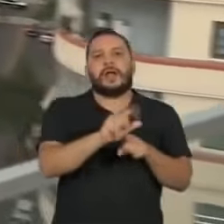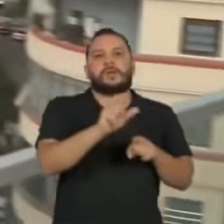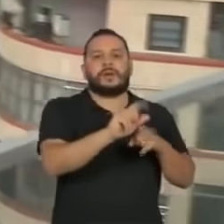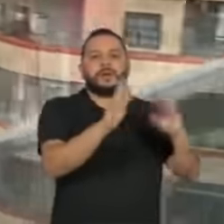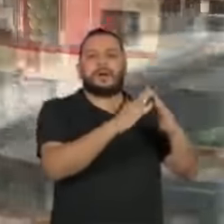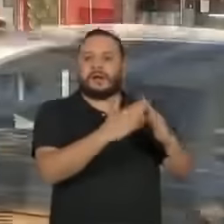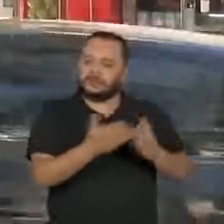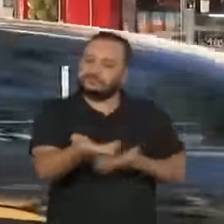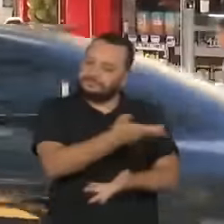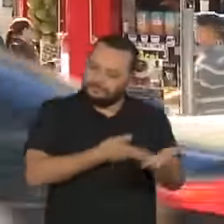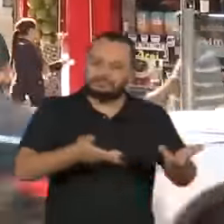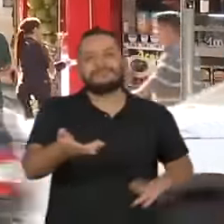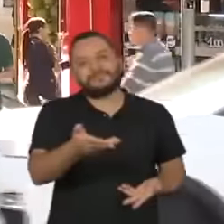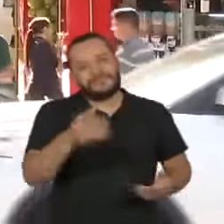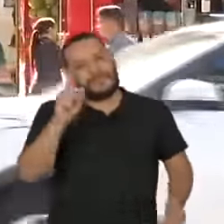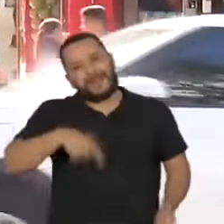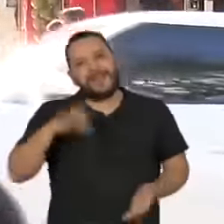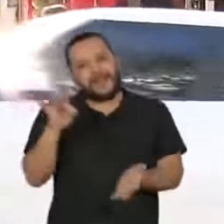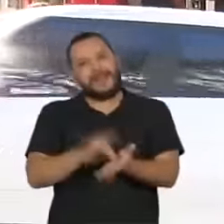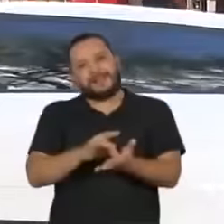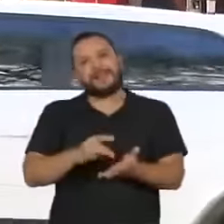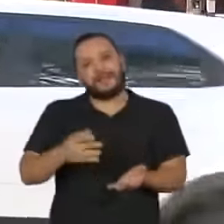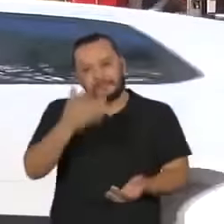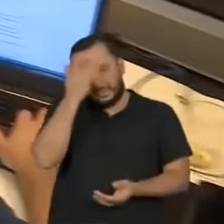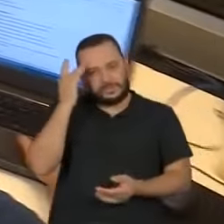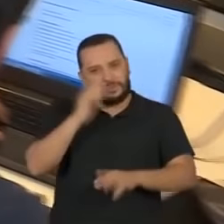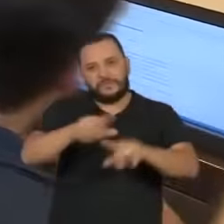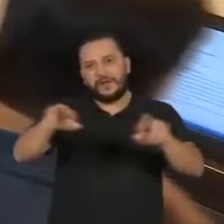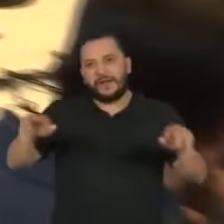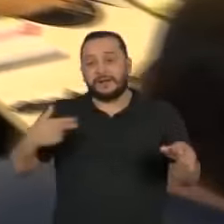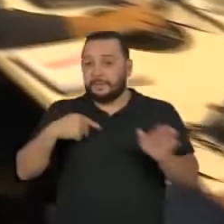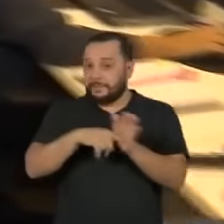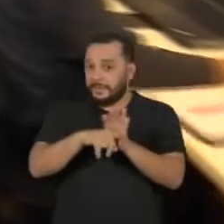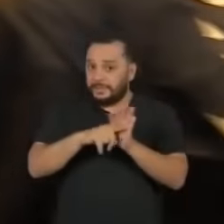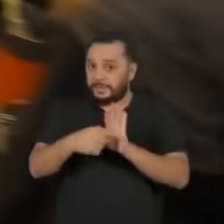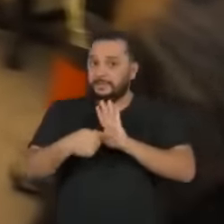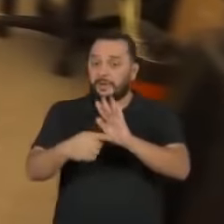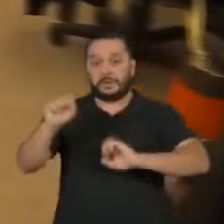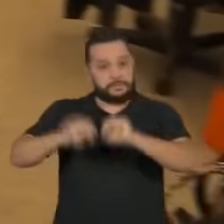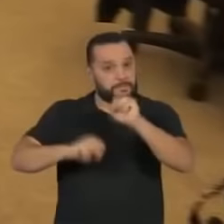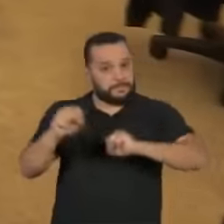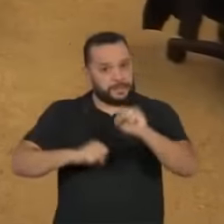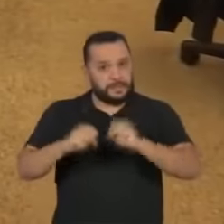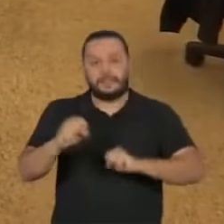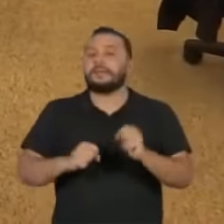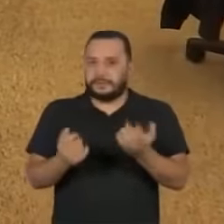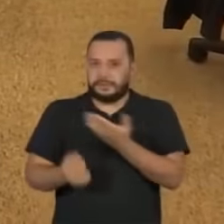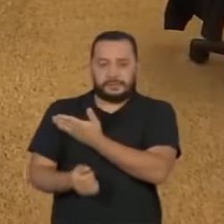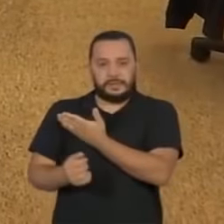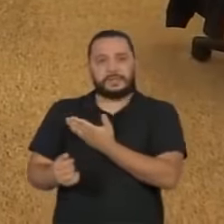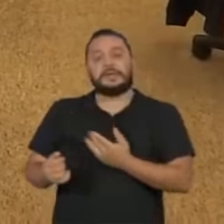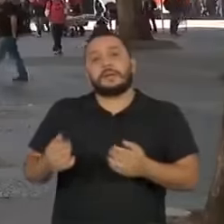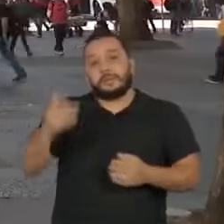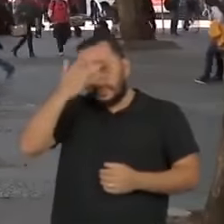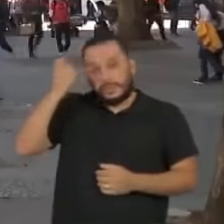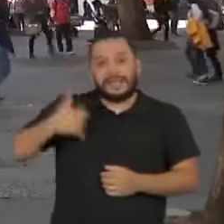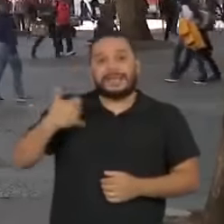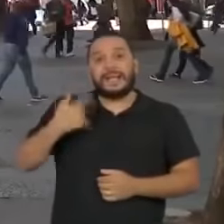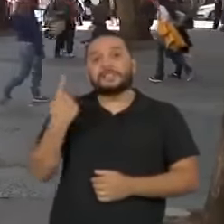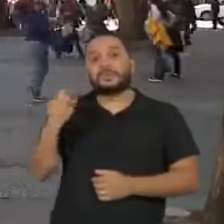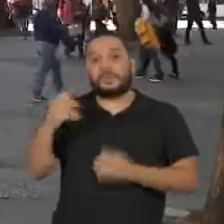são ações que já fazem parte da realidade de muita gente. Pesquisa feita por uma empresa de tendências de consumo com maiores de 18 anos